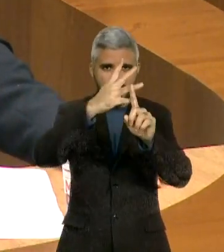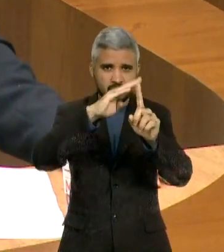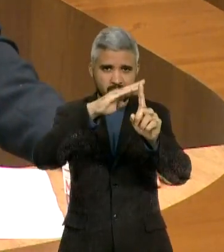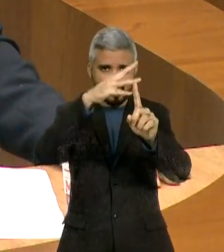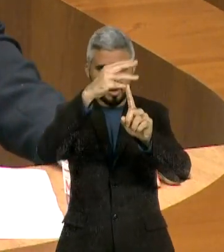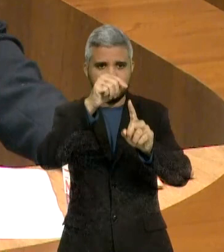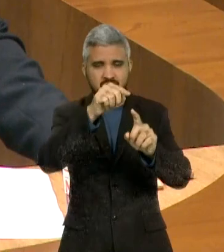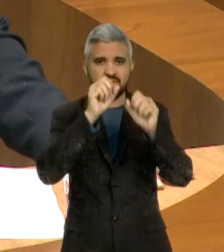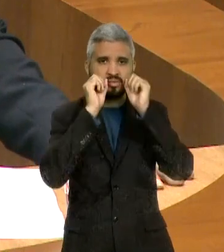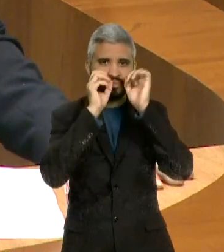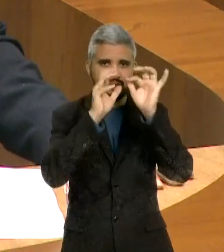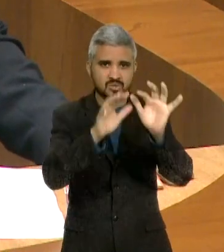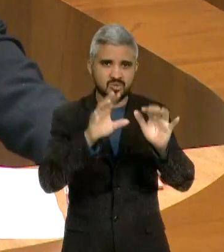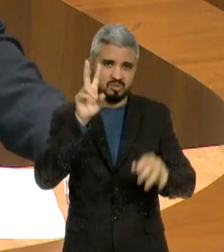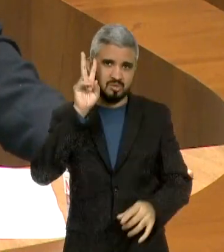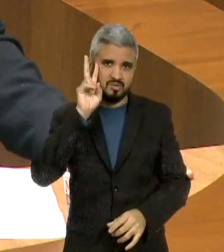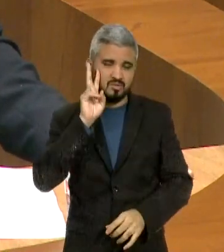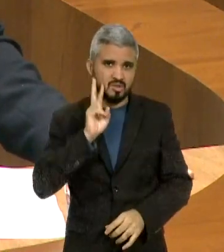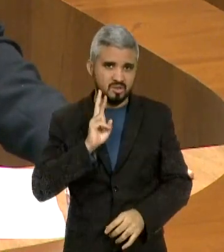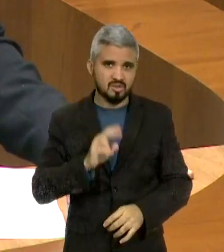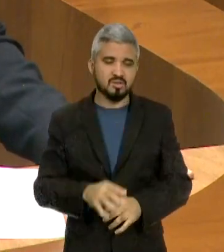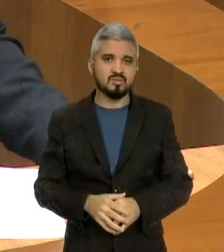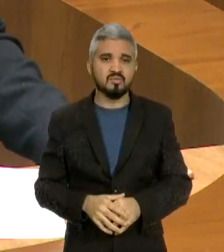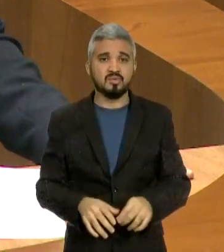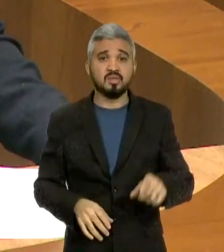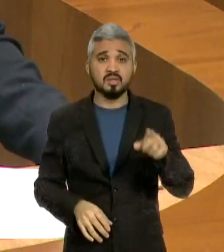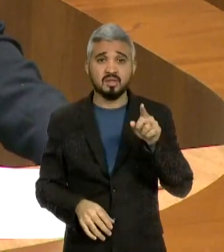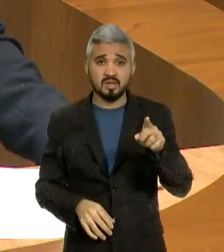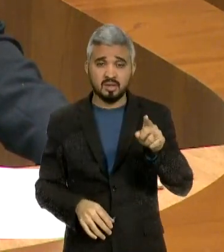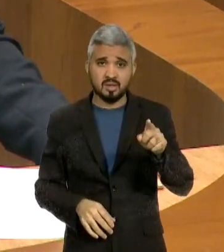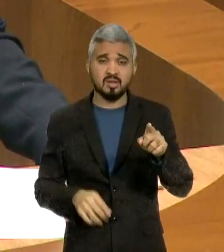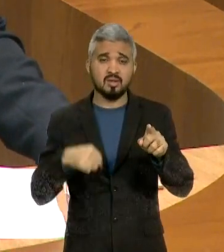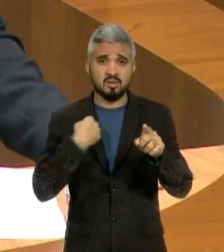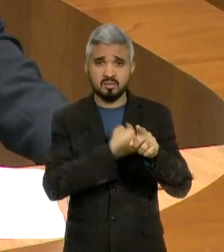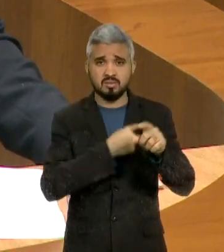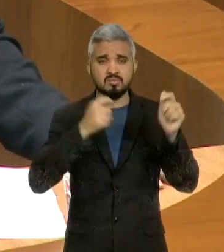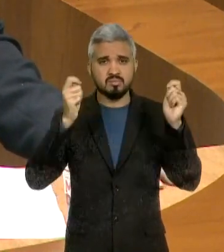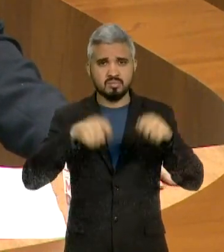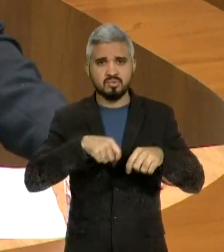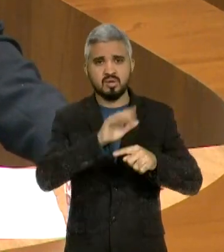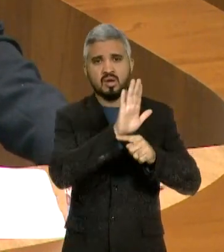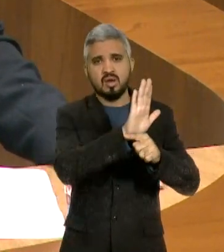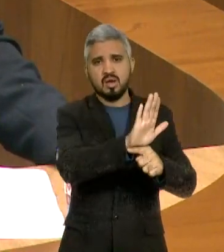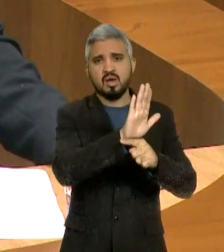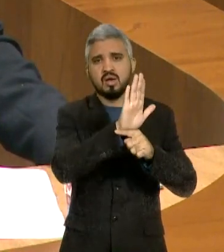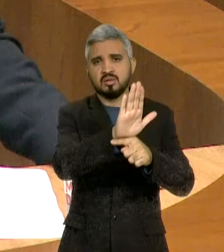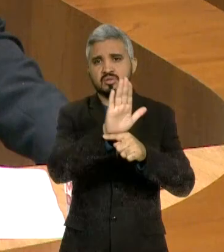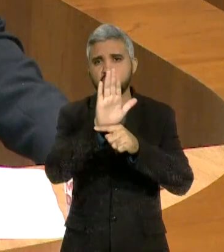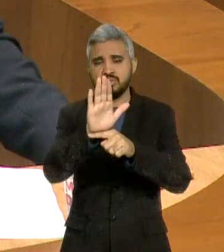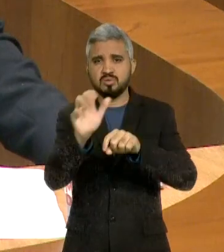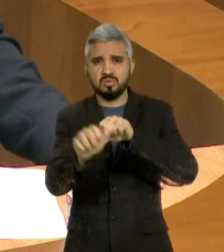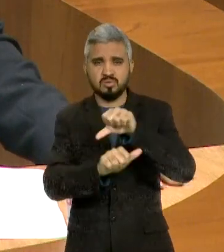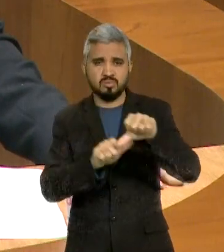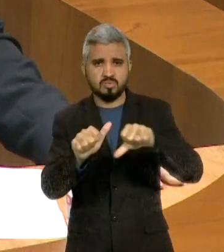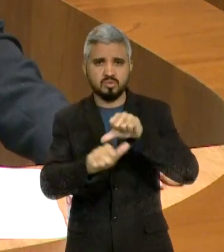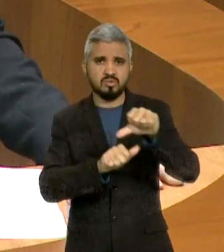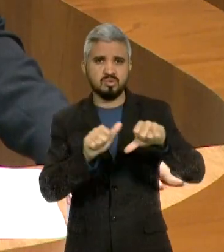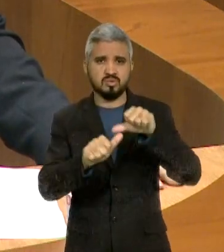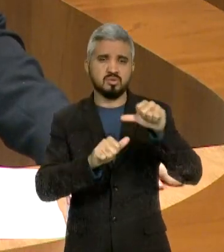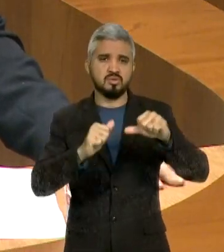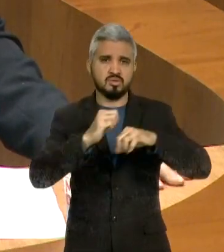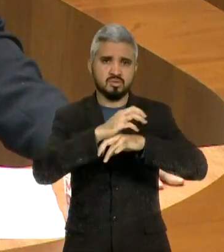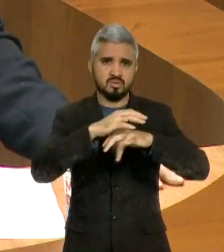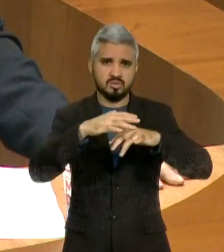possamos ser instrumentos de Deus para ajudar na transformação ali da nossa